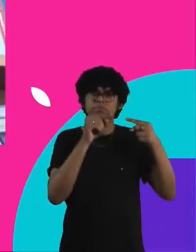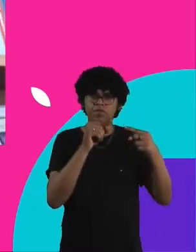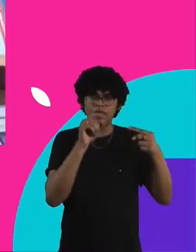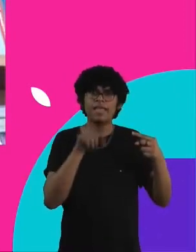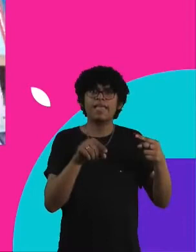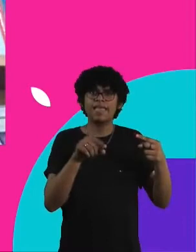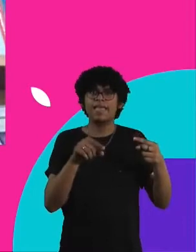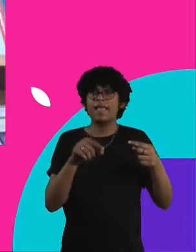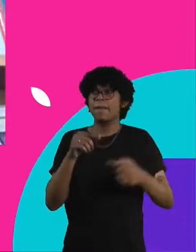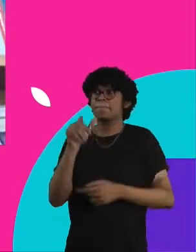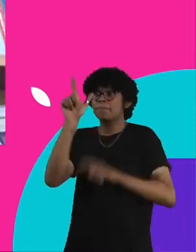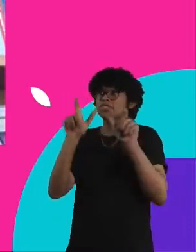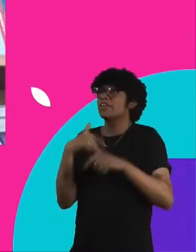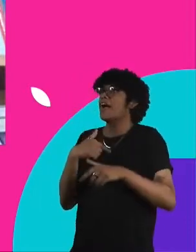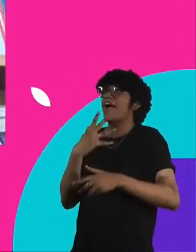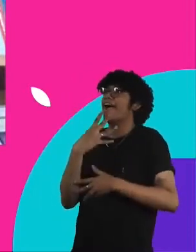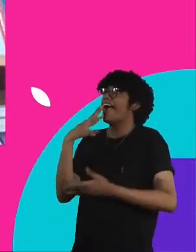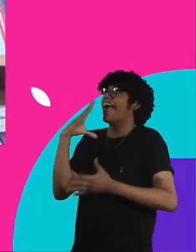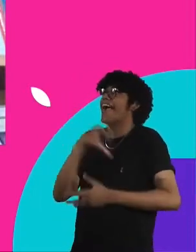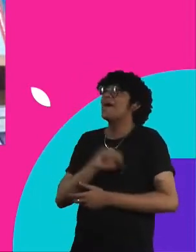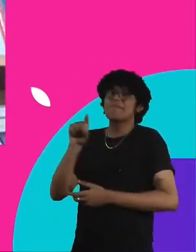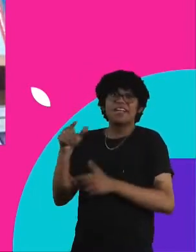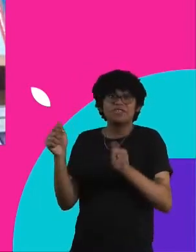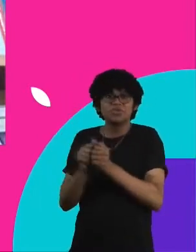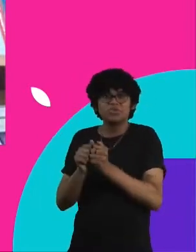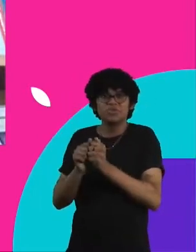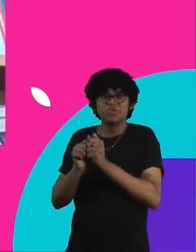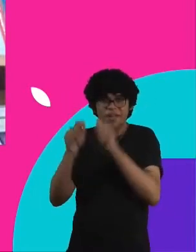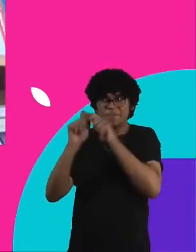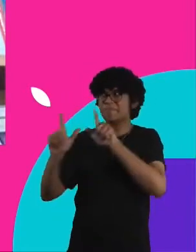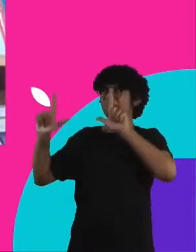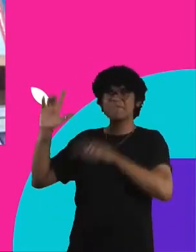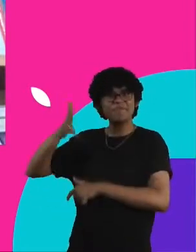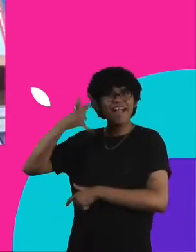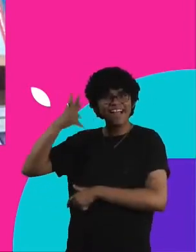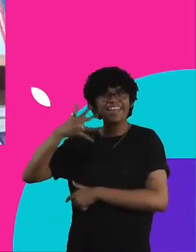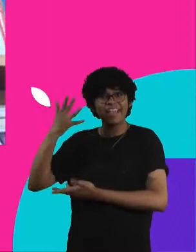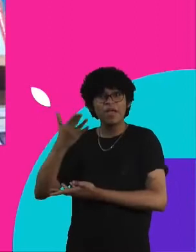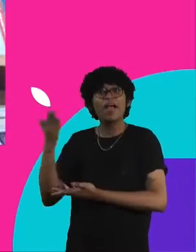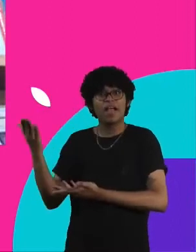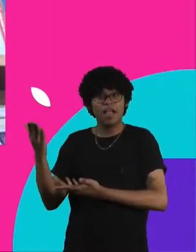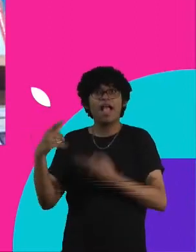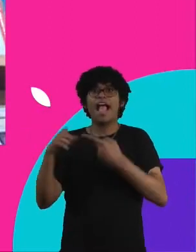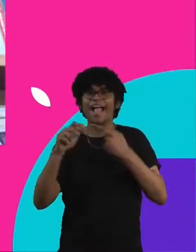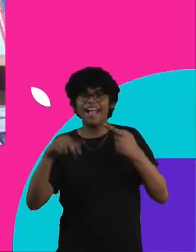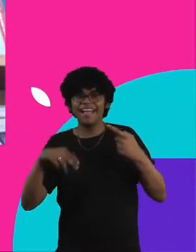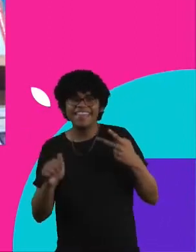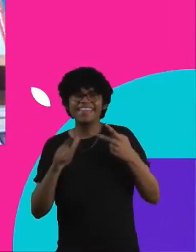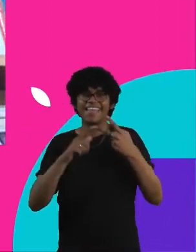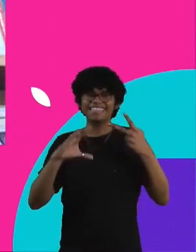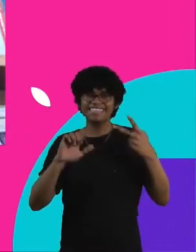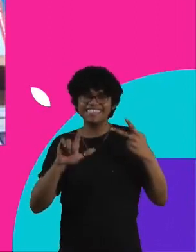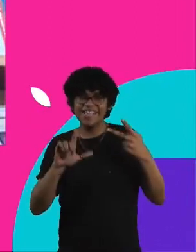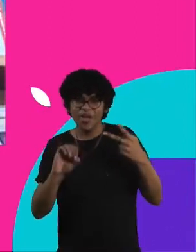painel que você. E é o caso de hoje, né? Todos que estão presentes, a Ana, né, o Celso, o